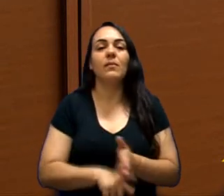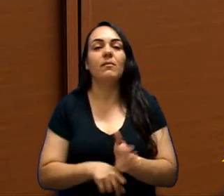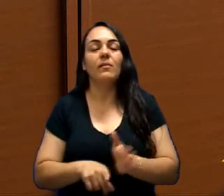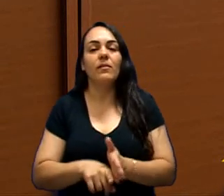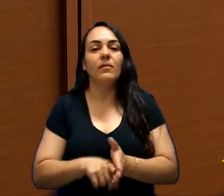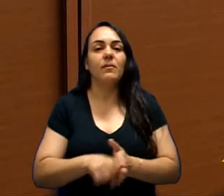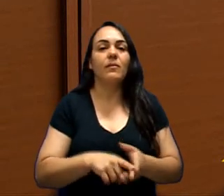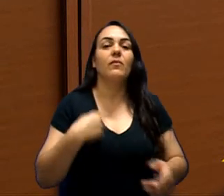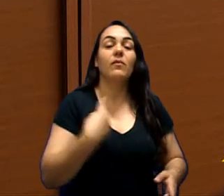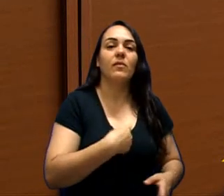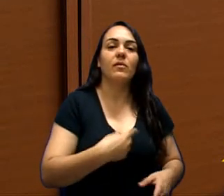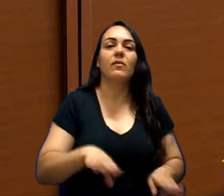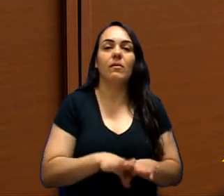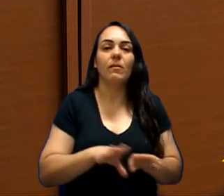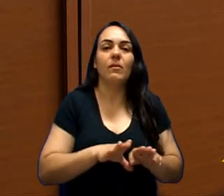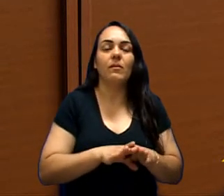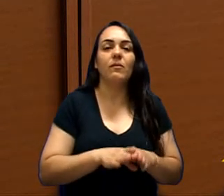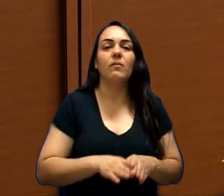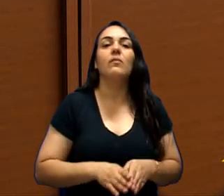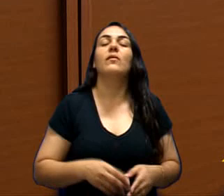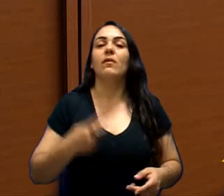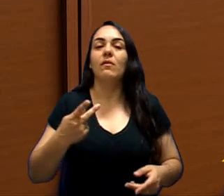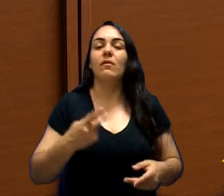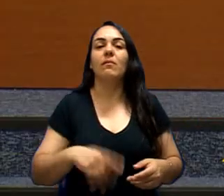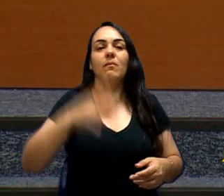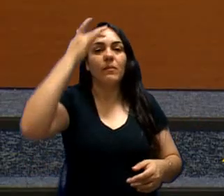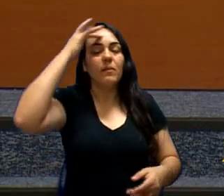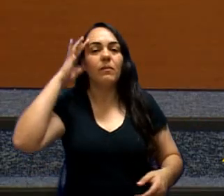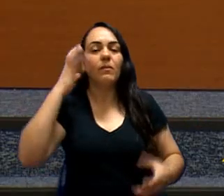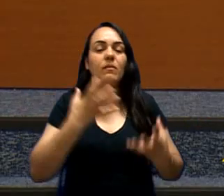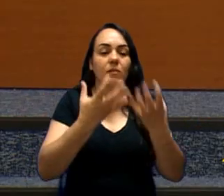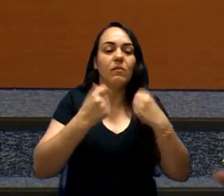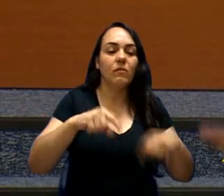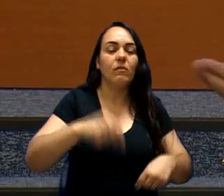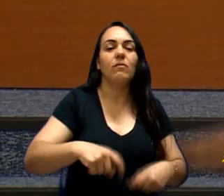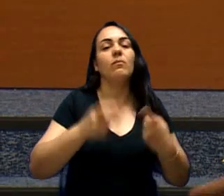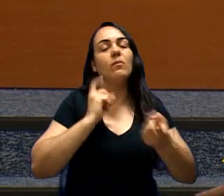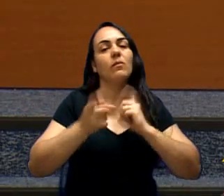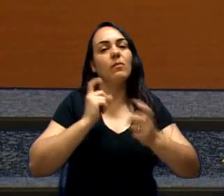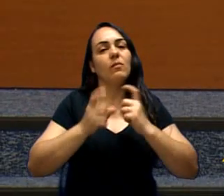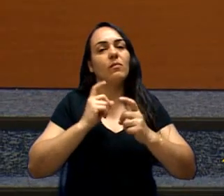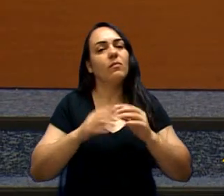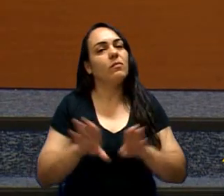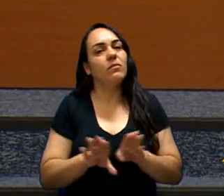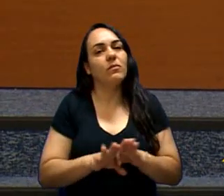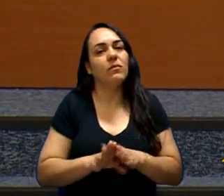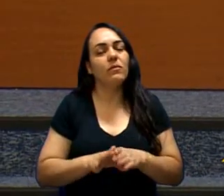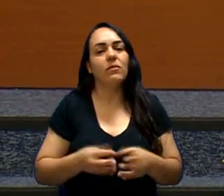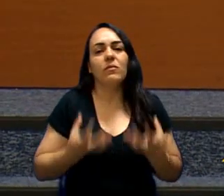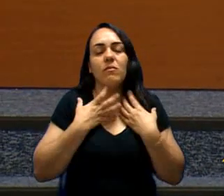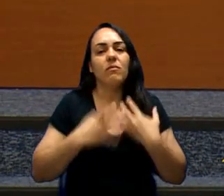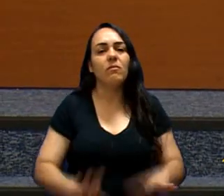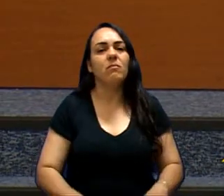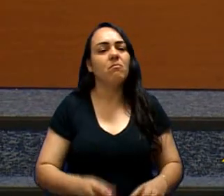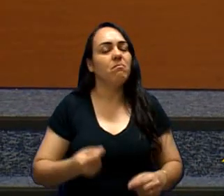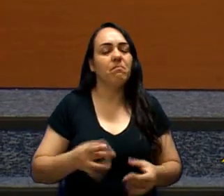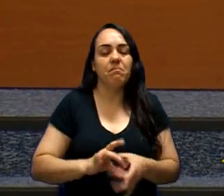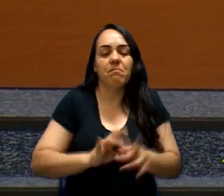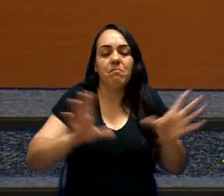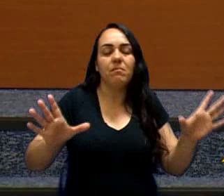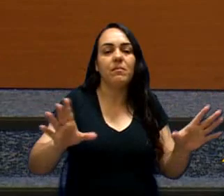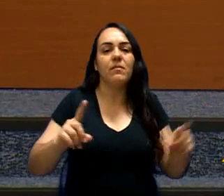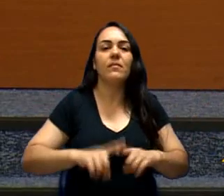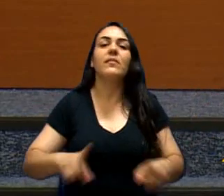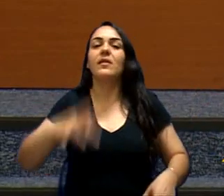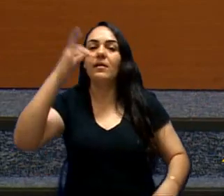que todos nós, eu também fiz. Eu só não fiz com pessoas que queiram participar, porque quem não quer participar... Não participa. E tem